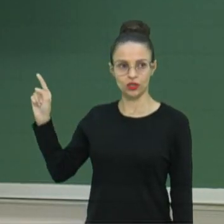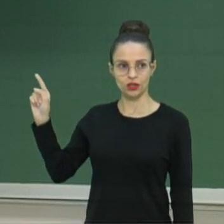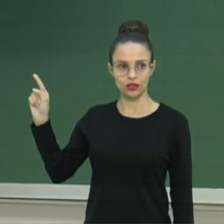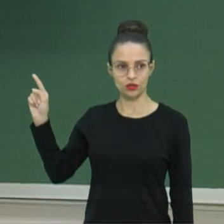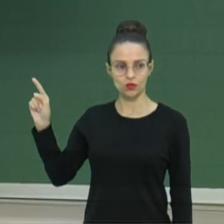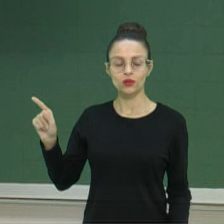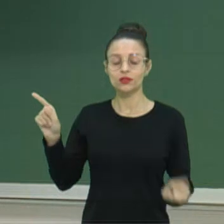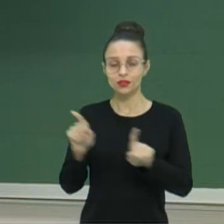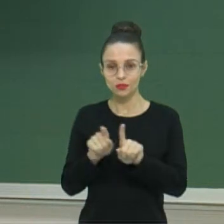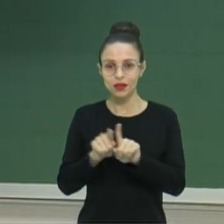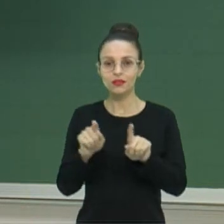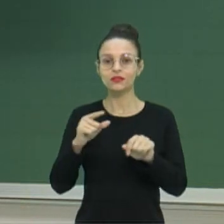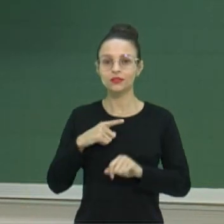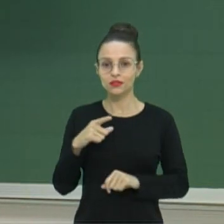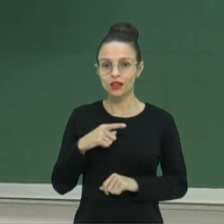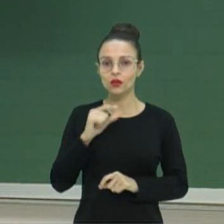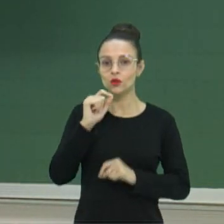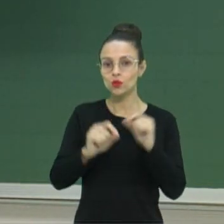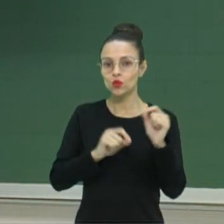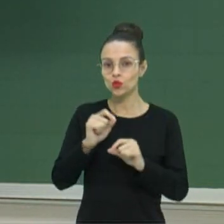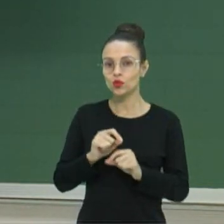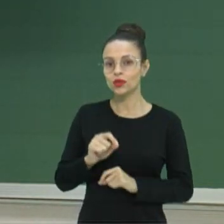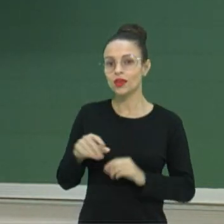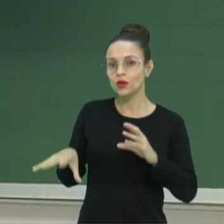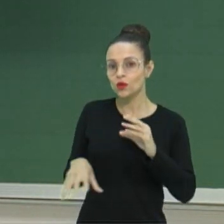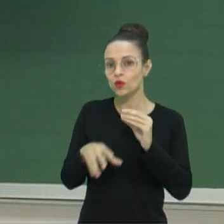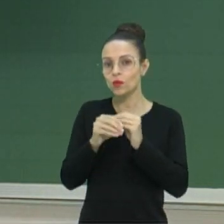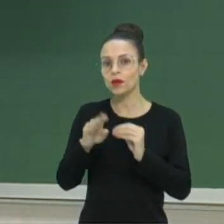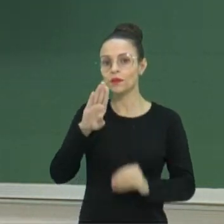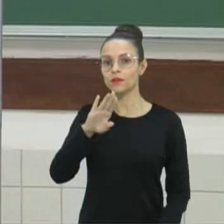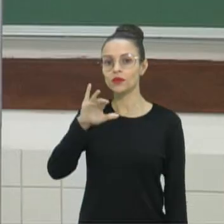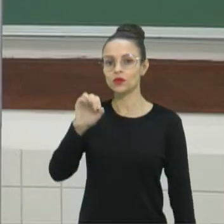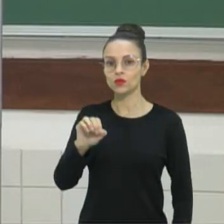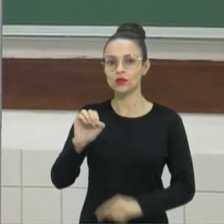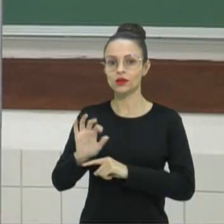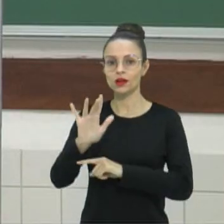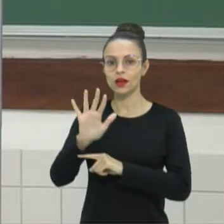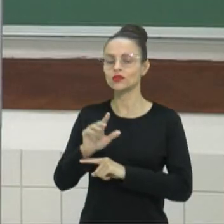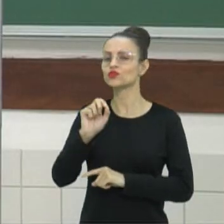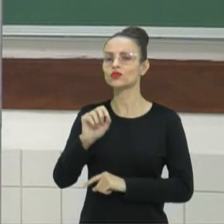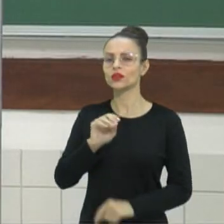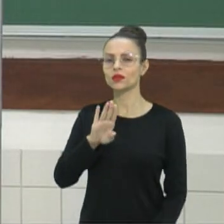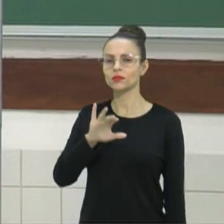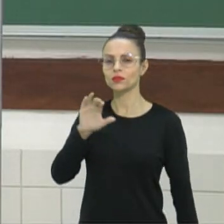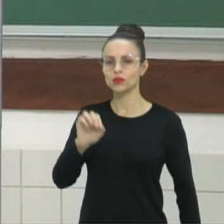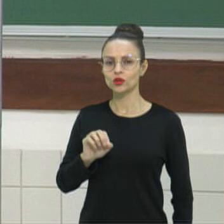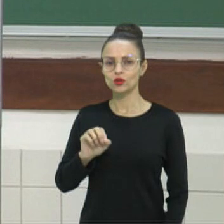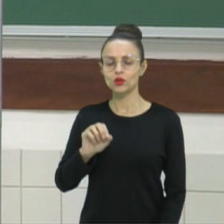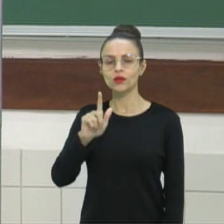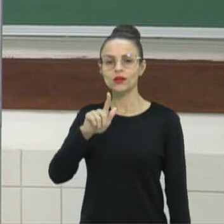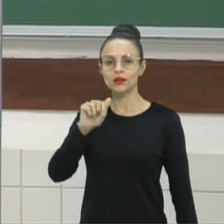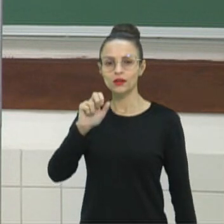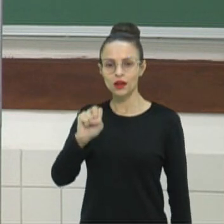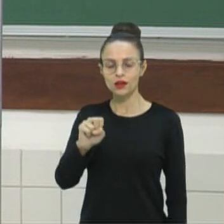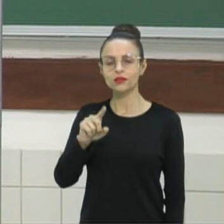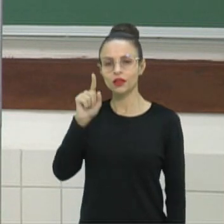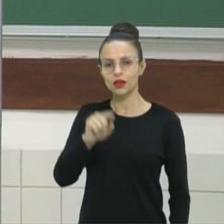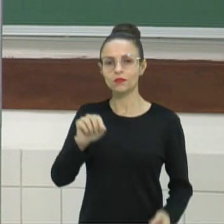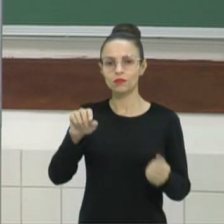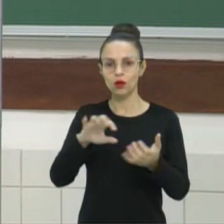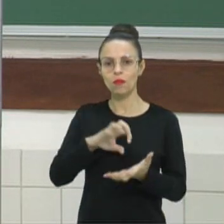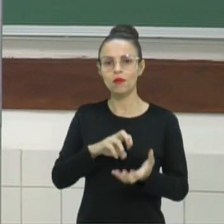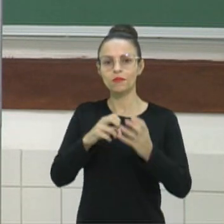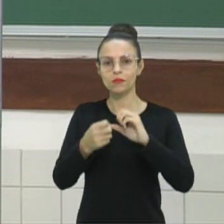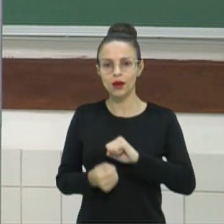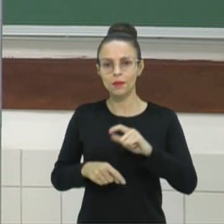situação, e além disso, nós temos o complemento do biogás, né? O que é o biogás? É praticamente o biogás oriundo da decomposição